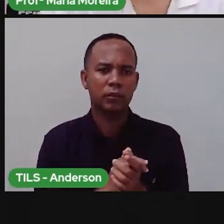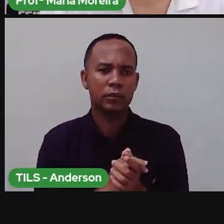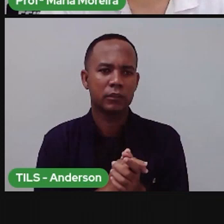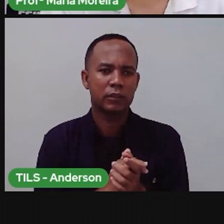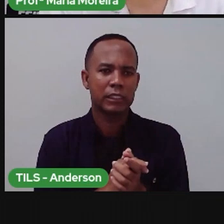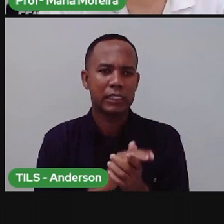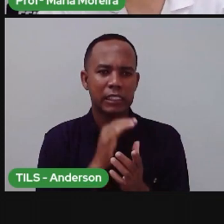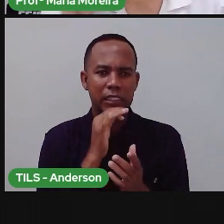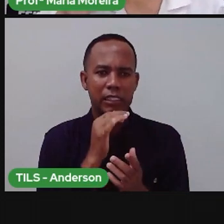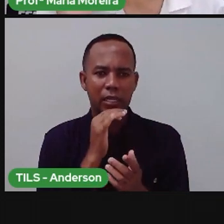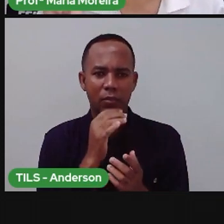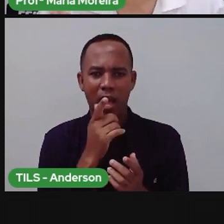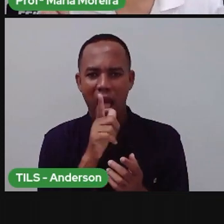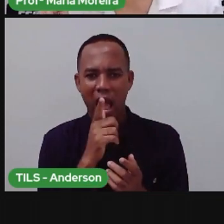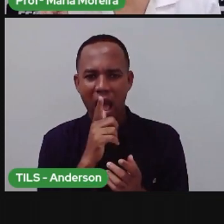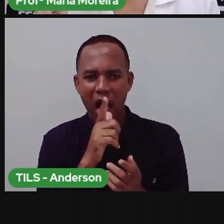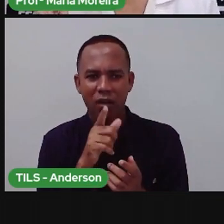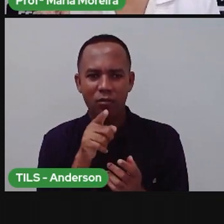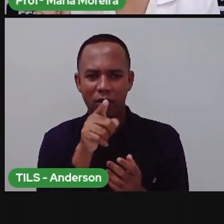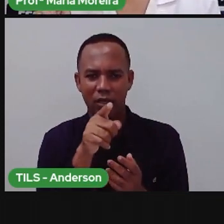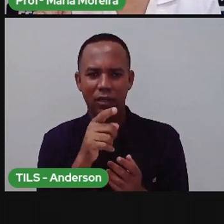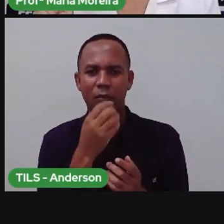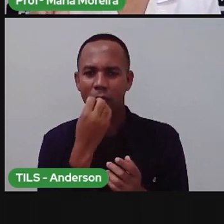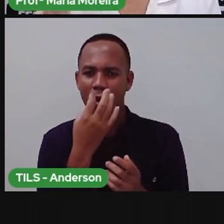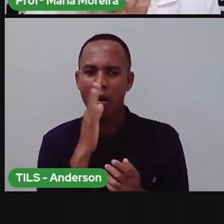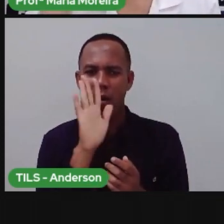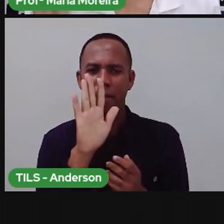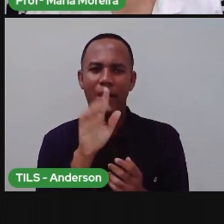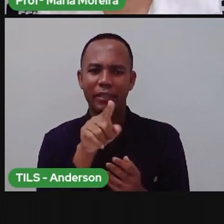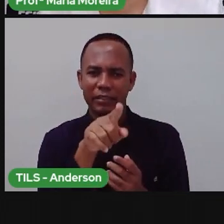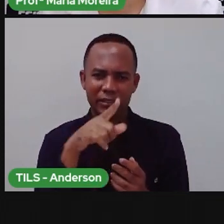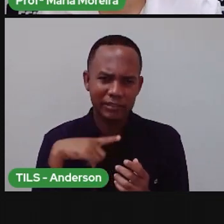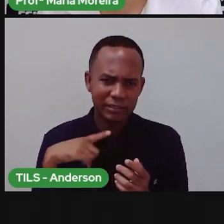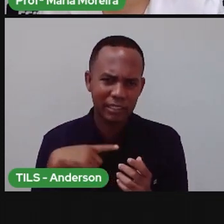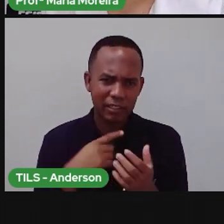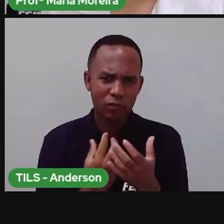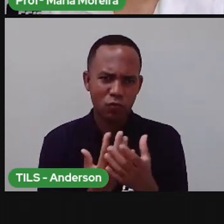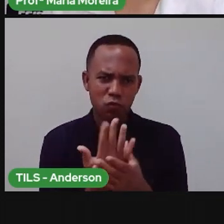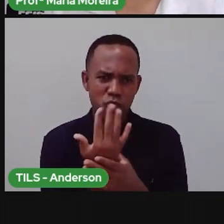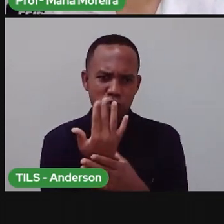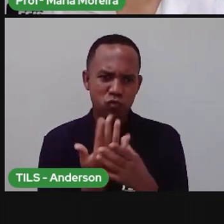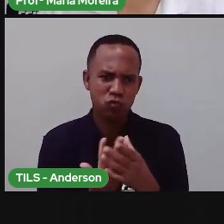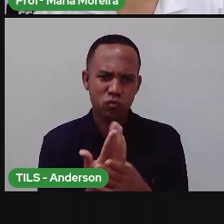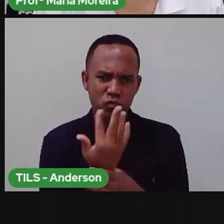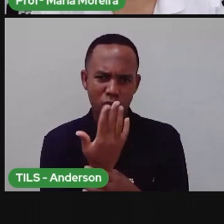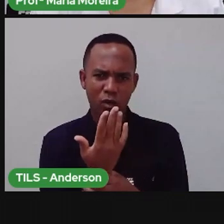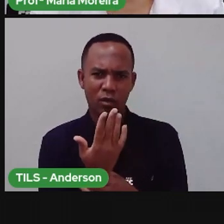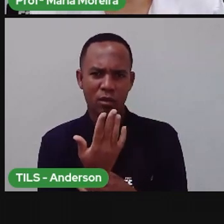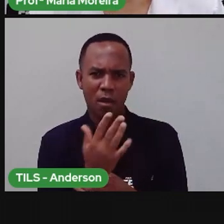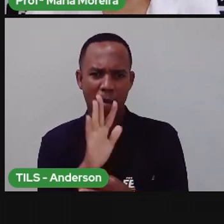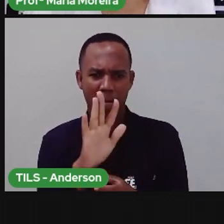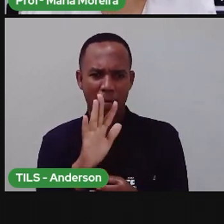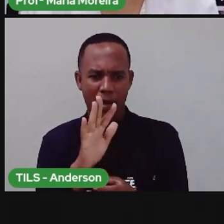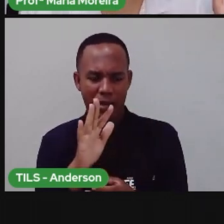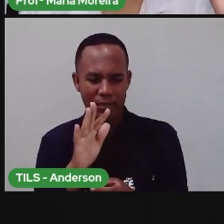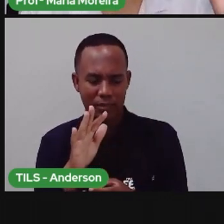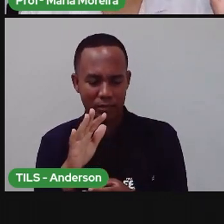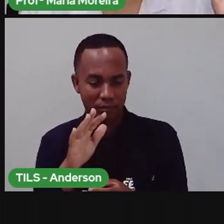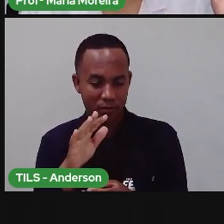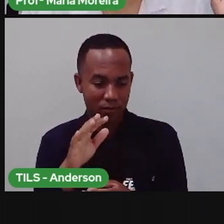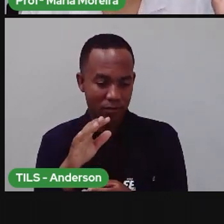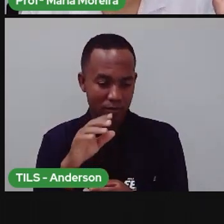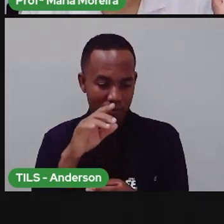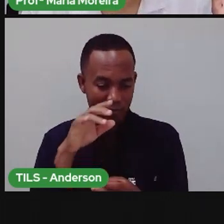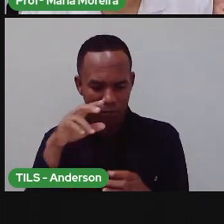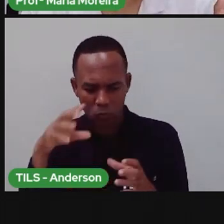fala tanto sobre água e aí está aparecendo fogo? Por que que isso está assustando, né? Essas pessoas que estão aí? Pessoas que a Pró está